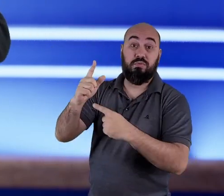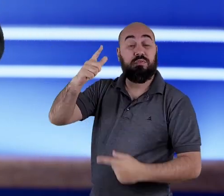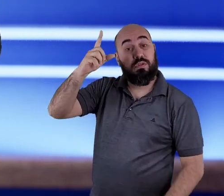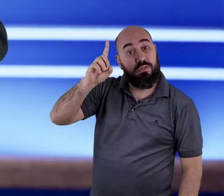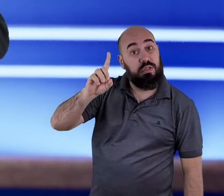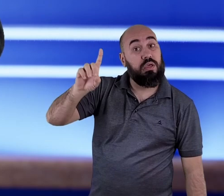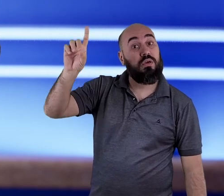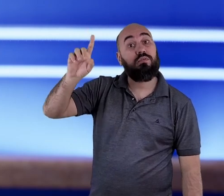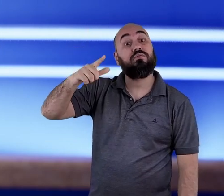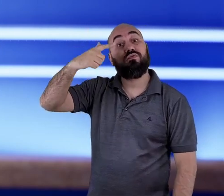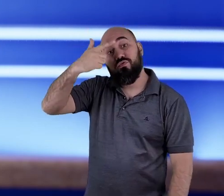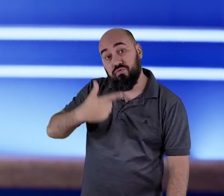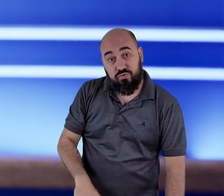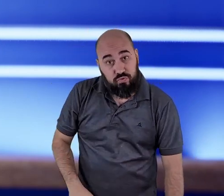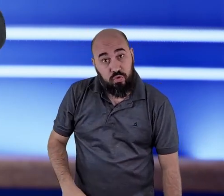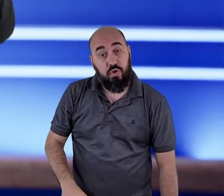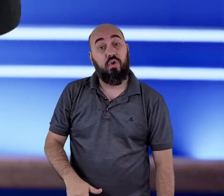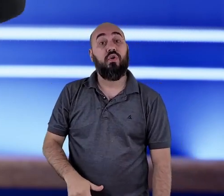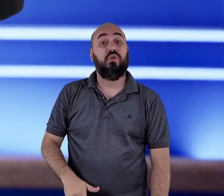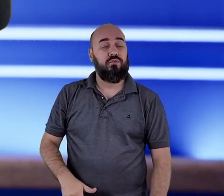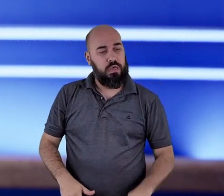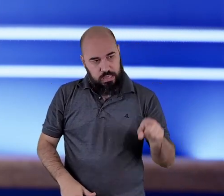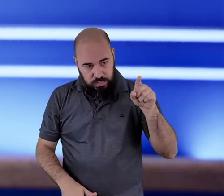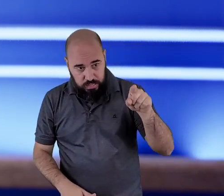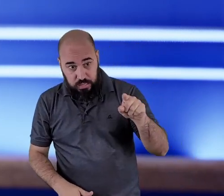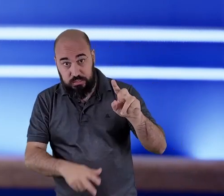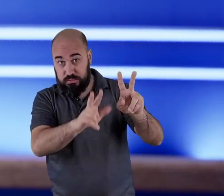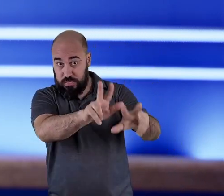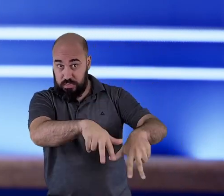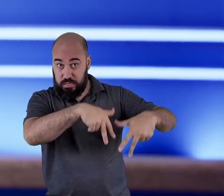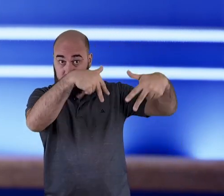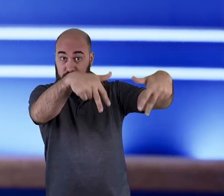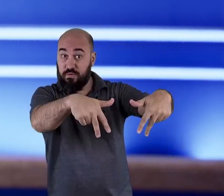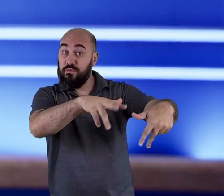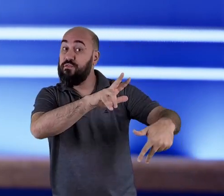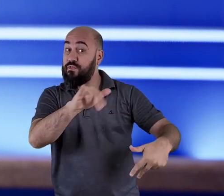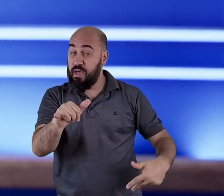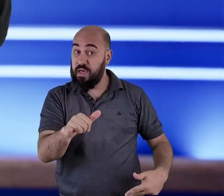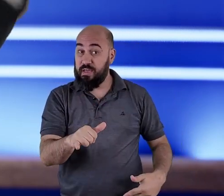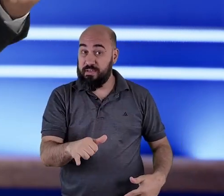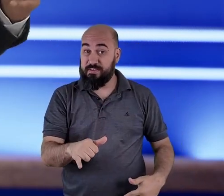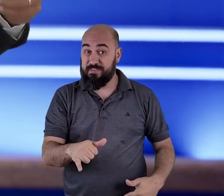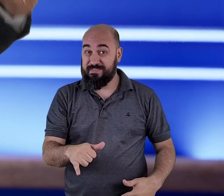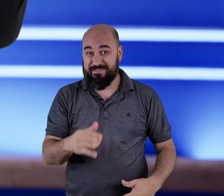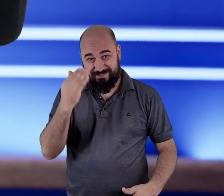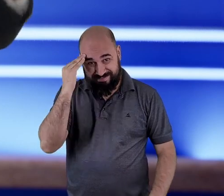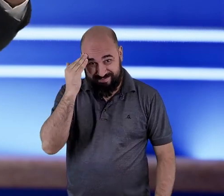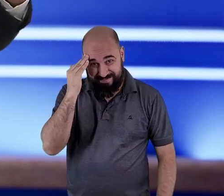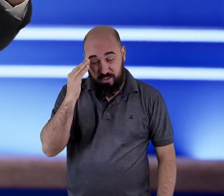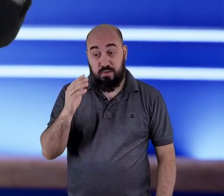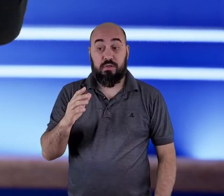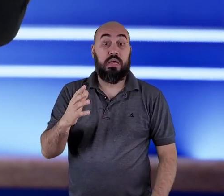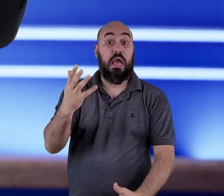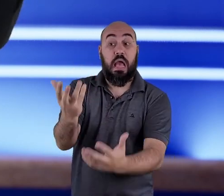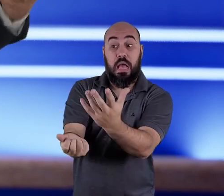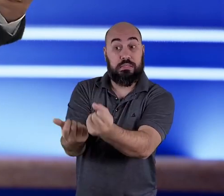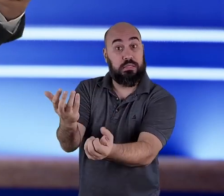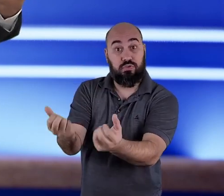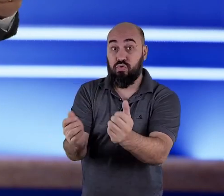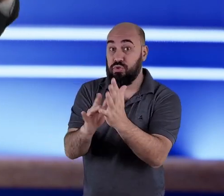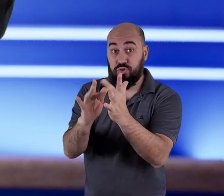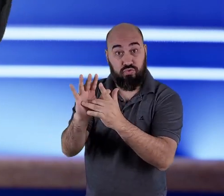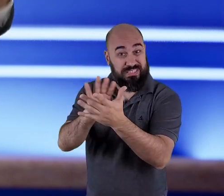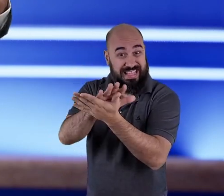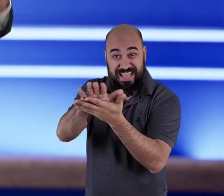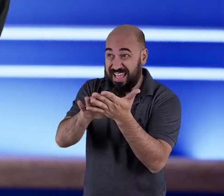dessa mesma maneira, eles ressuscitarão e Satanás terá agora pessoas para